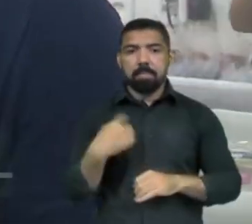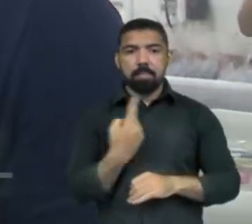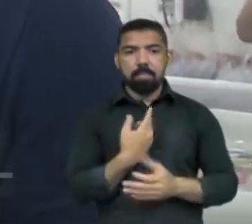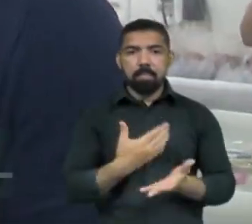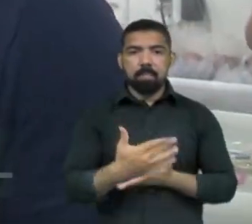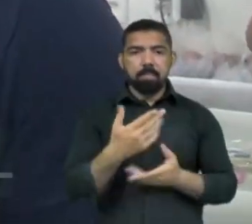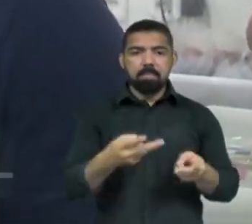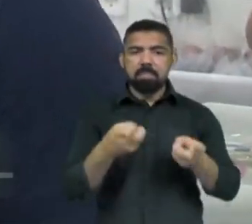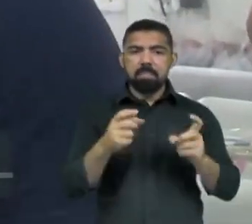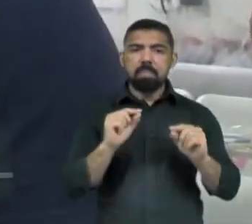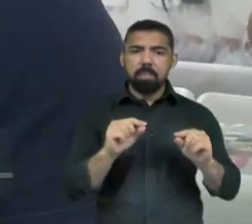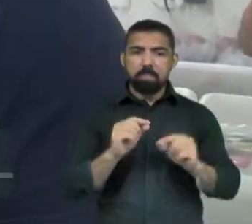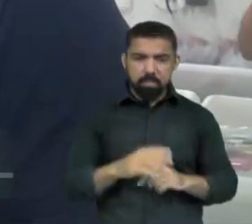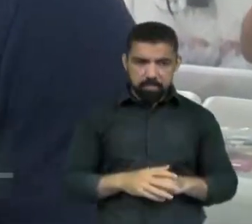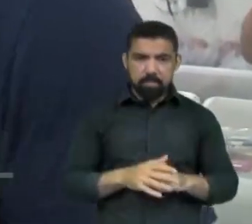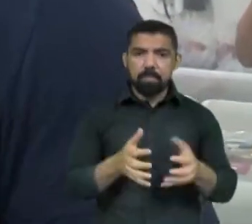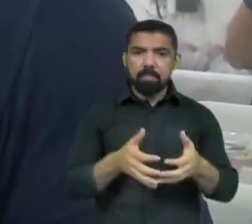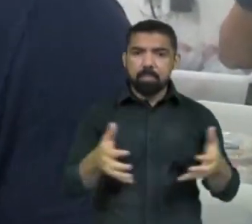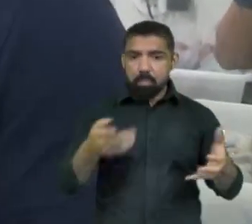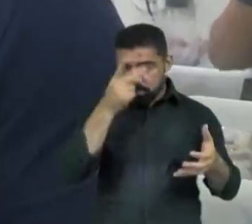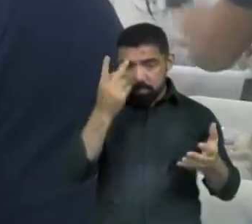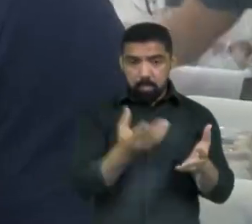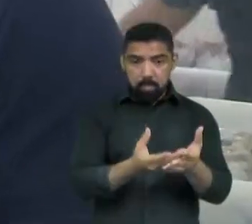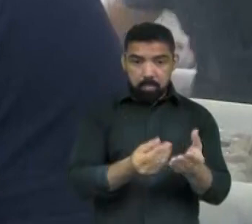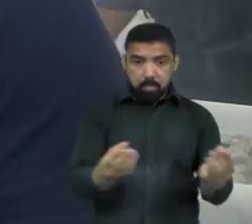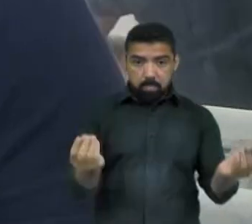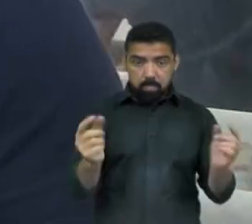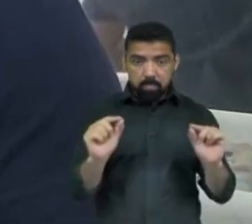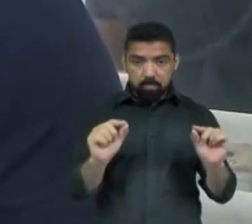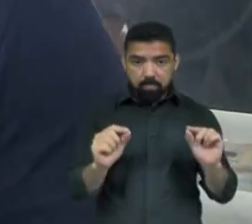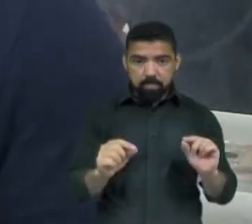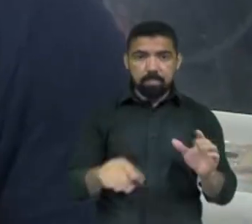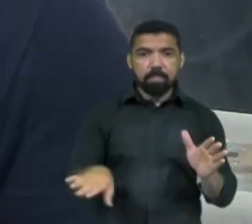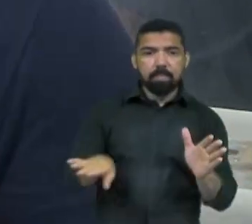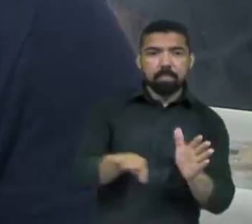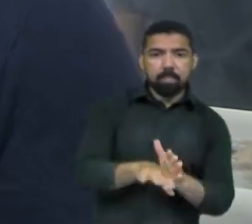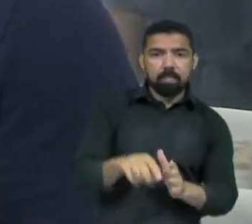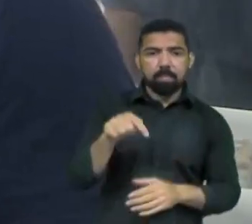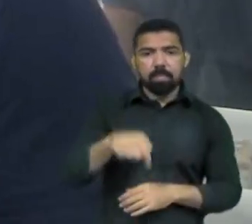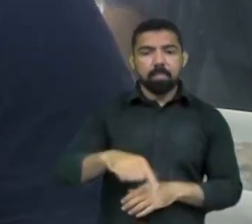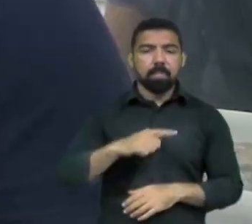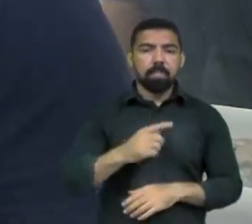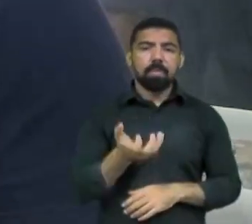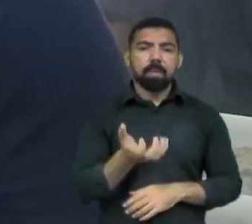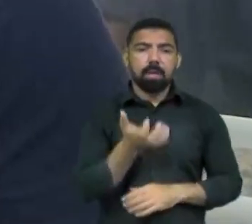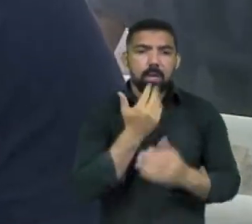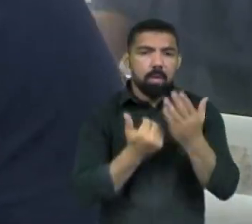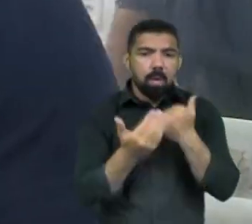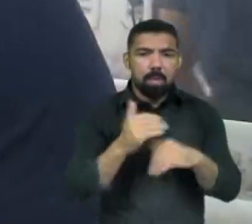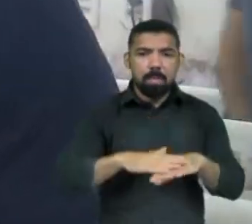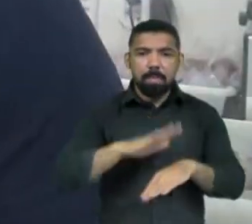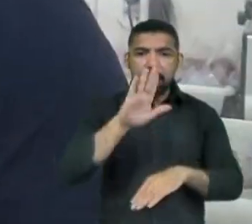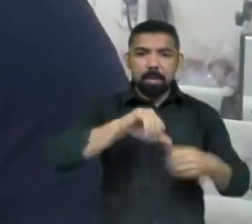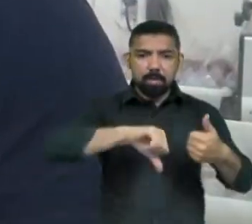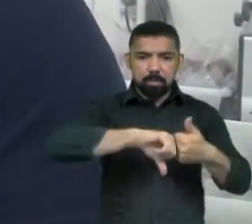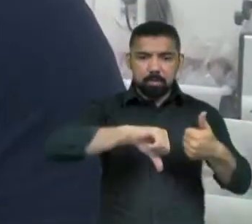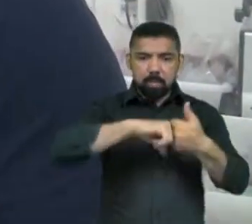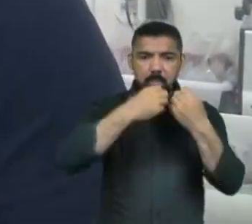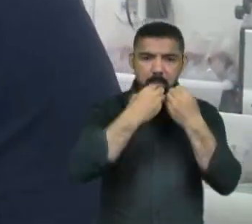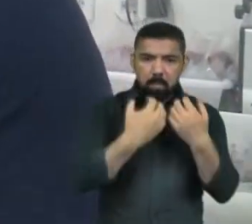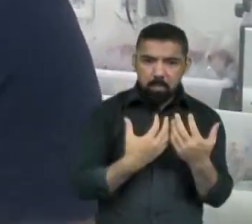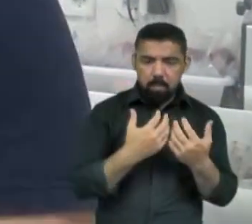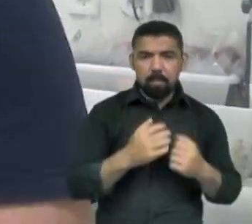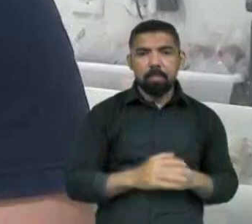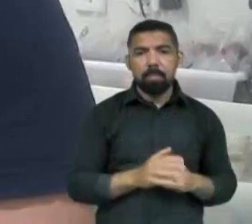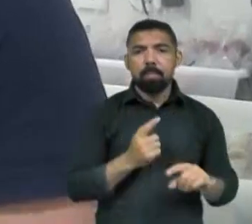perceber um volume grande de pessoas, organicamente mesmo, chegando para a gente e querendo uma alimentação de qualidade para o cachorro, muito porque